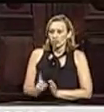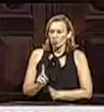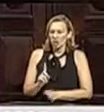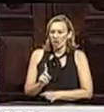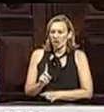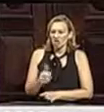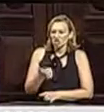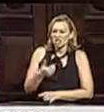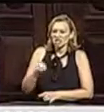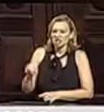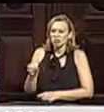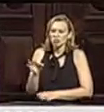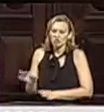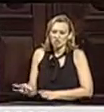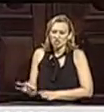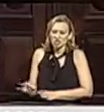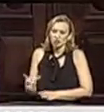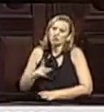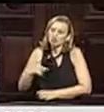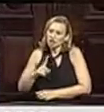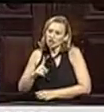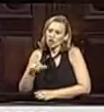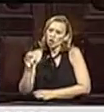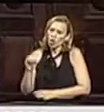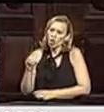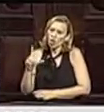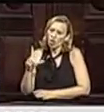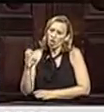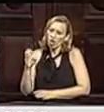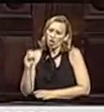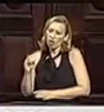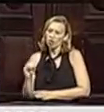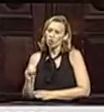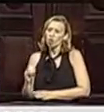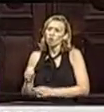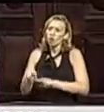onde fura tem óleo. Por isso que a gente